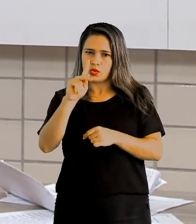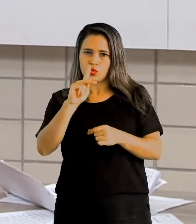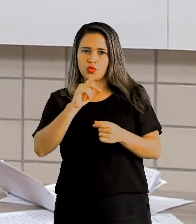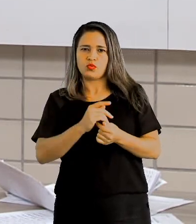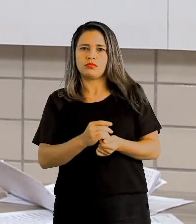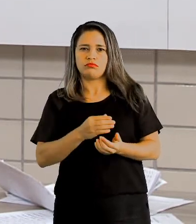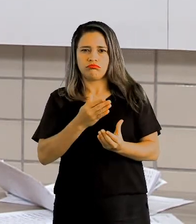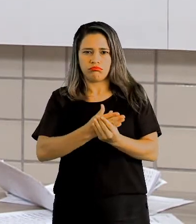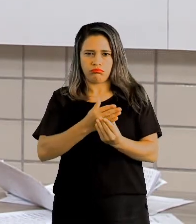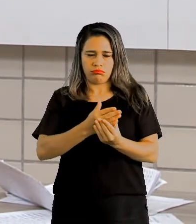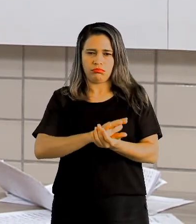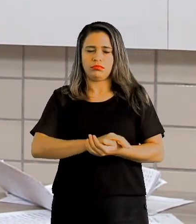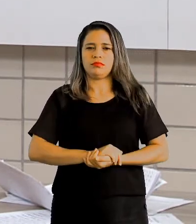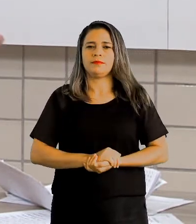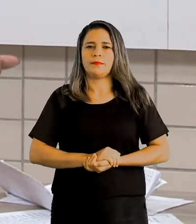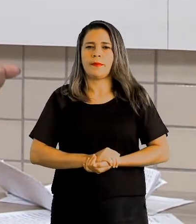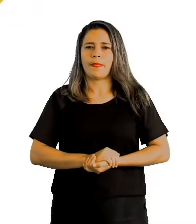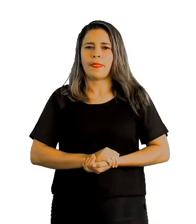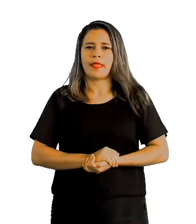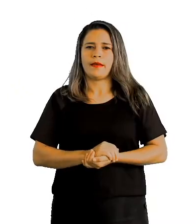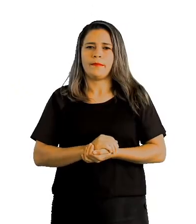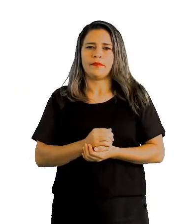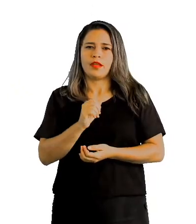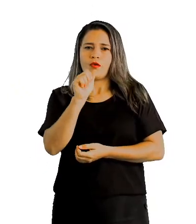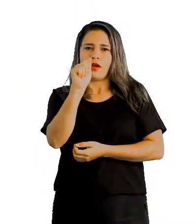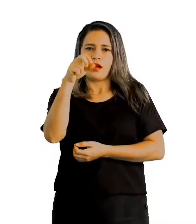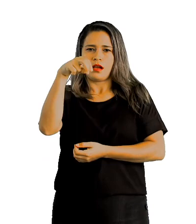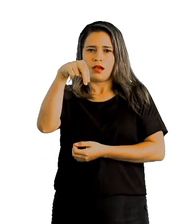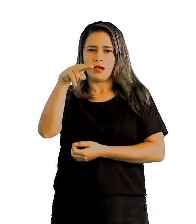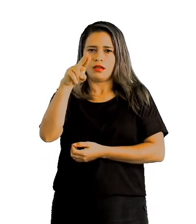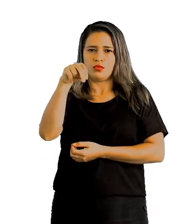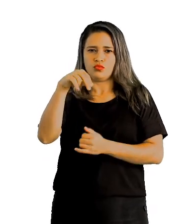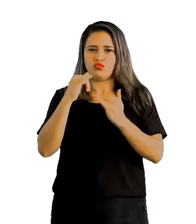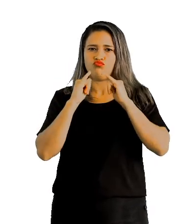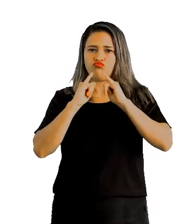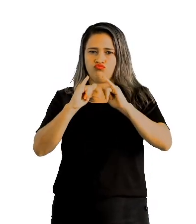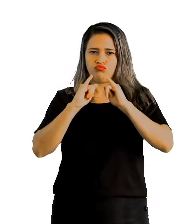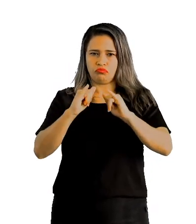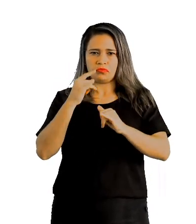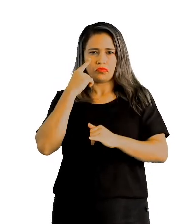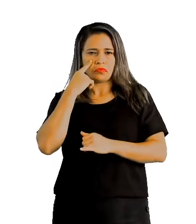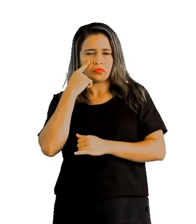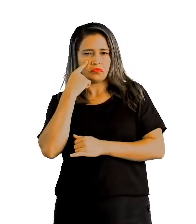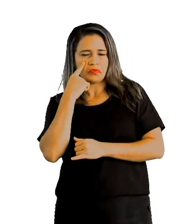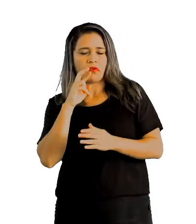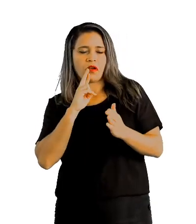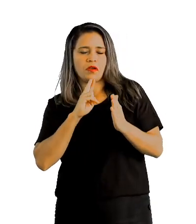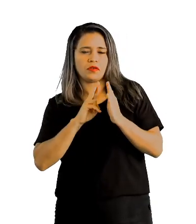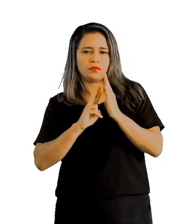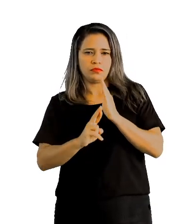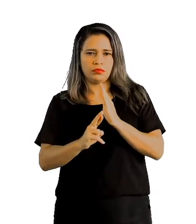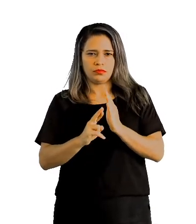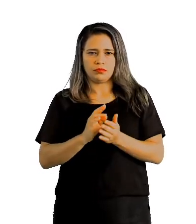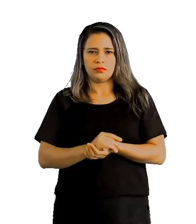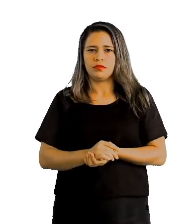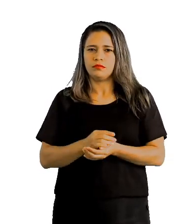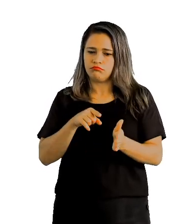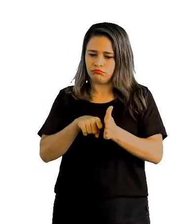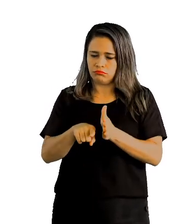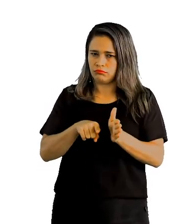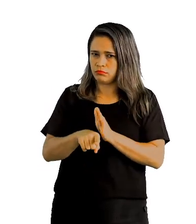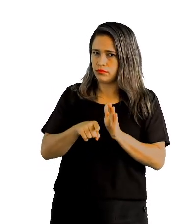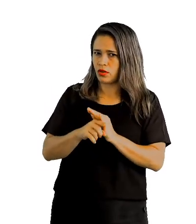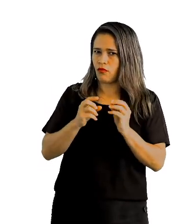tem um anúncio que vocês vão observar direitinho e vão me responder algumas questões. Eu vou